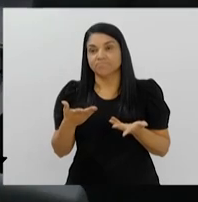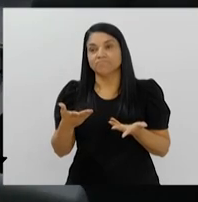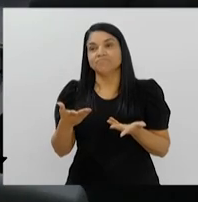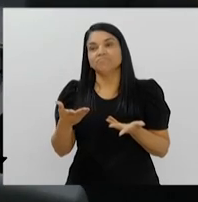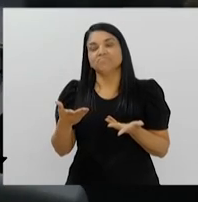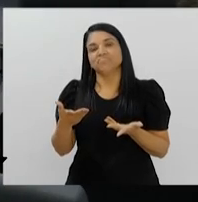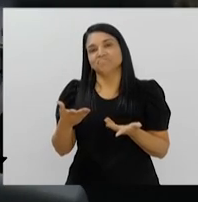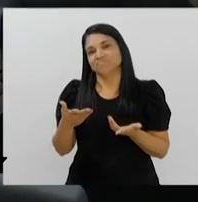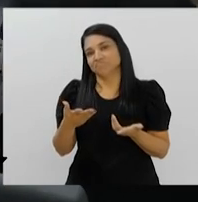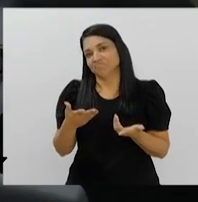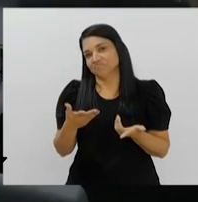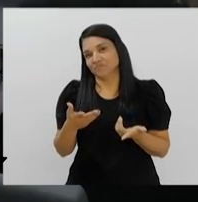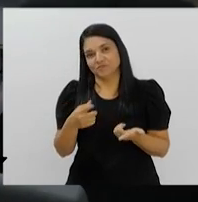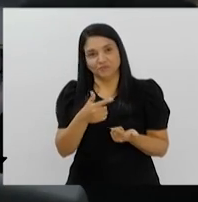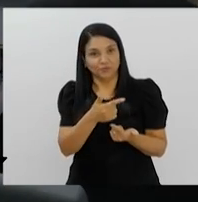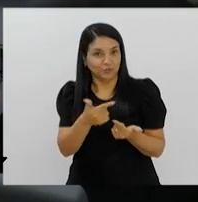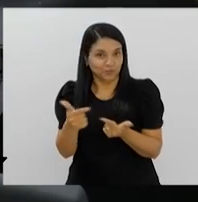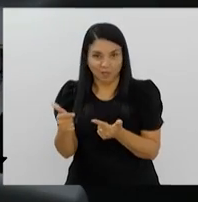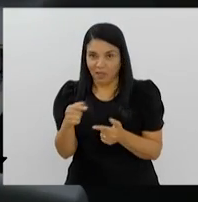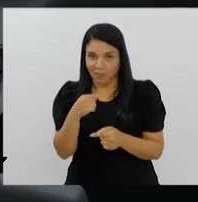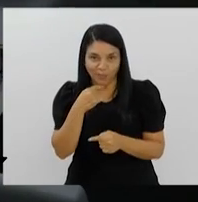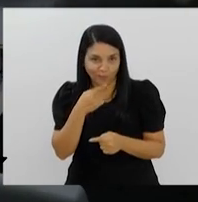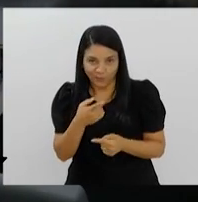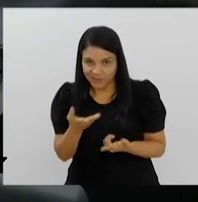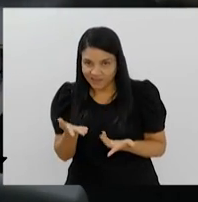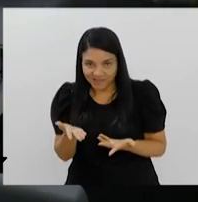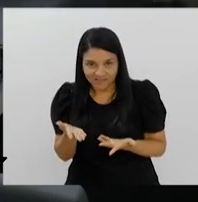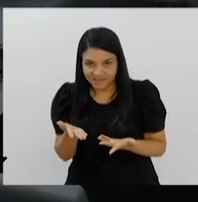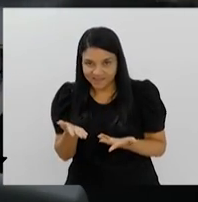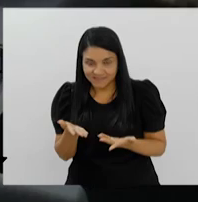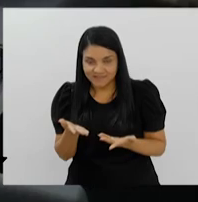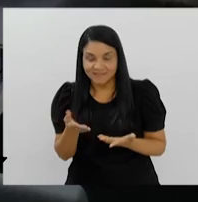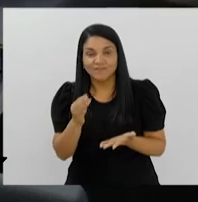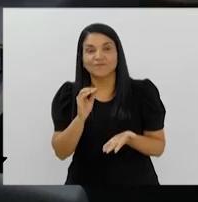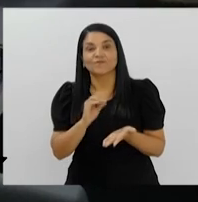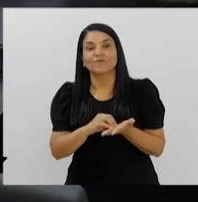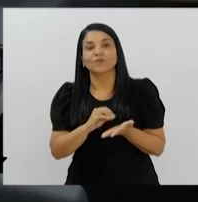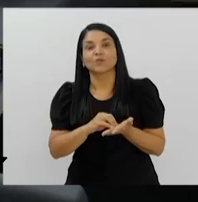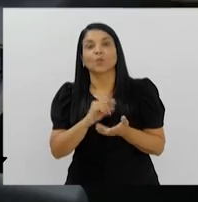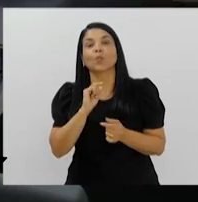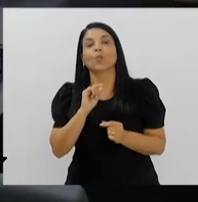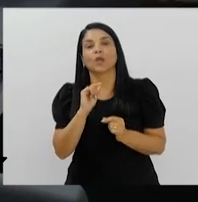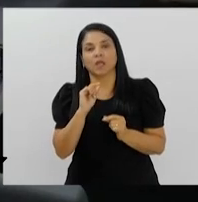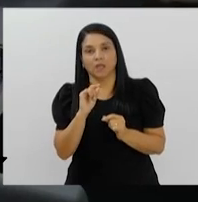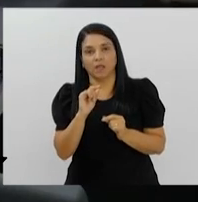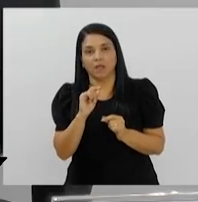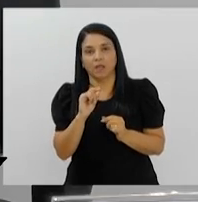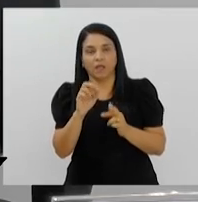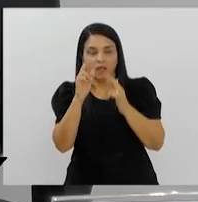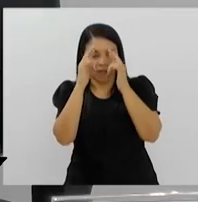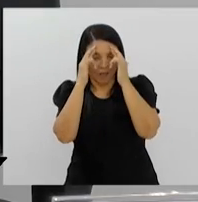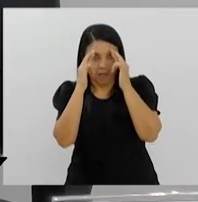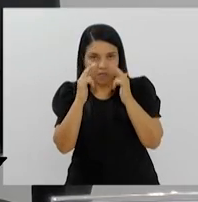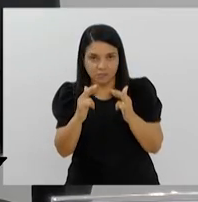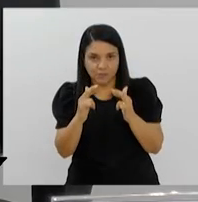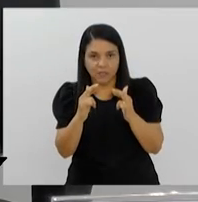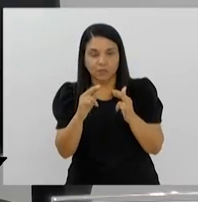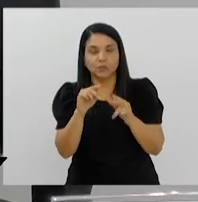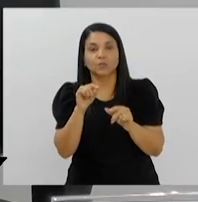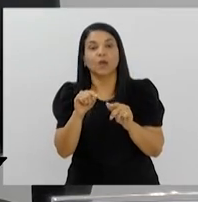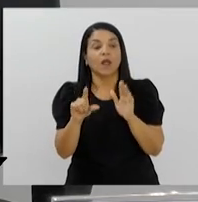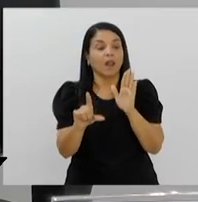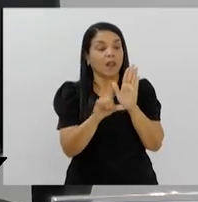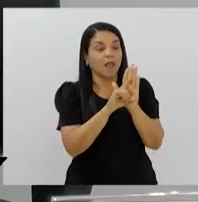de dúvidas sem sombra de dúvidas Faltou faltou respeito ao que diz a